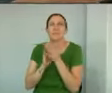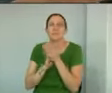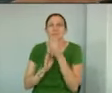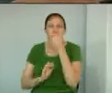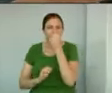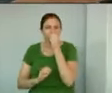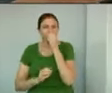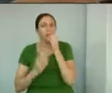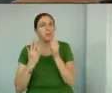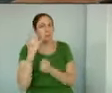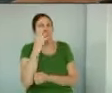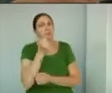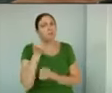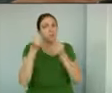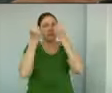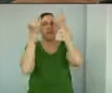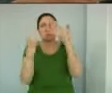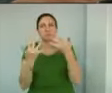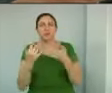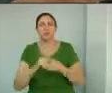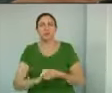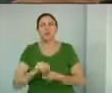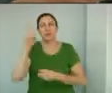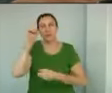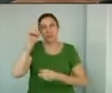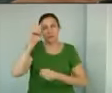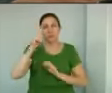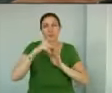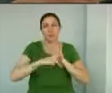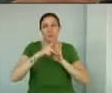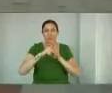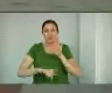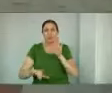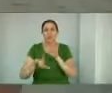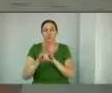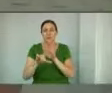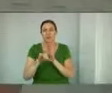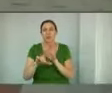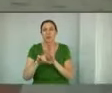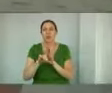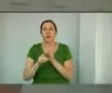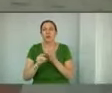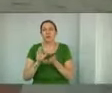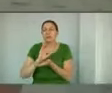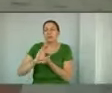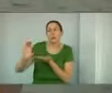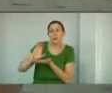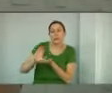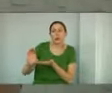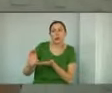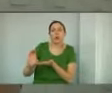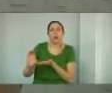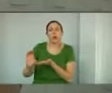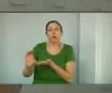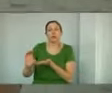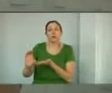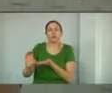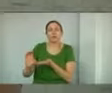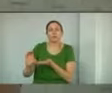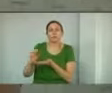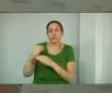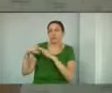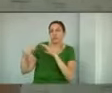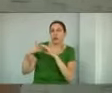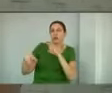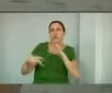Uma bela explicação. Lembrando que o projeto de lei de incentivo do Poder Executivo será enviado à Câmara de Vereadores até o fim do mês